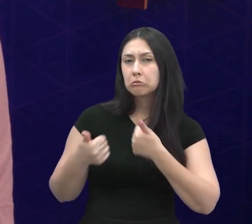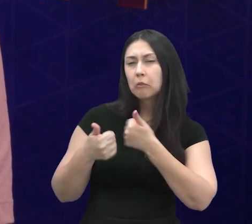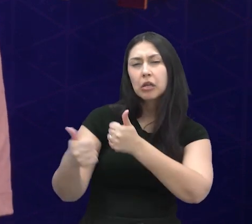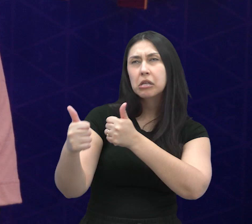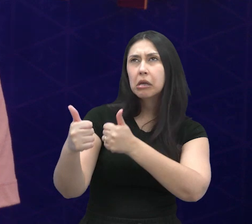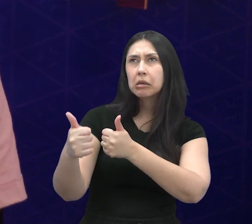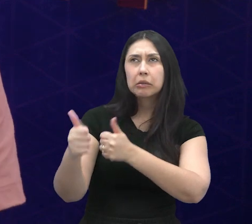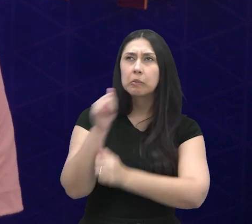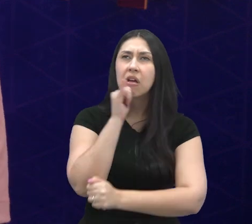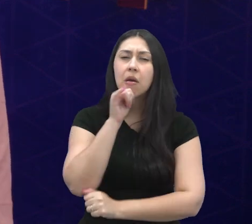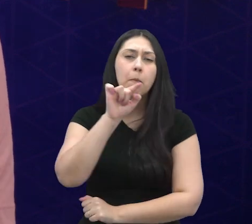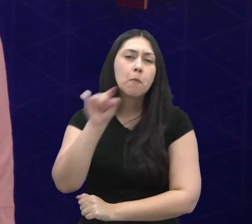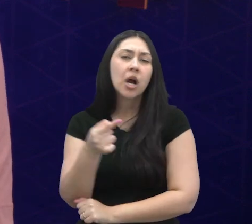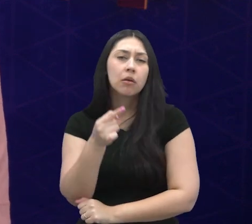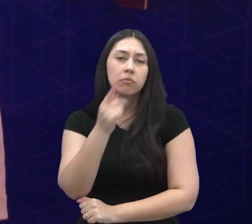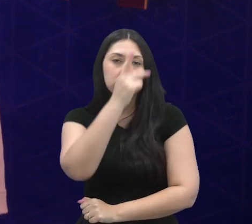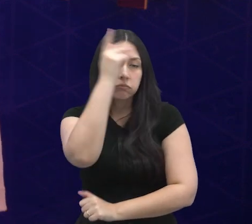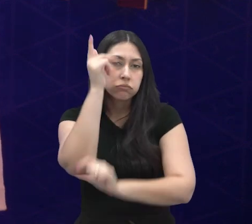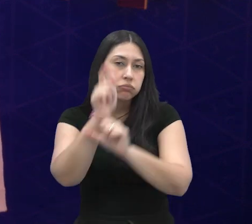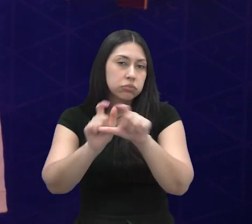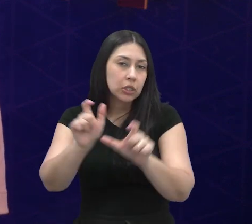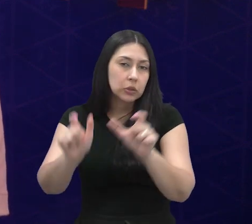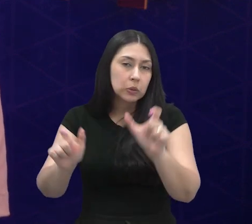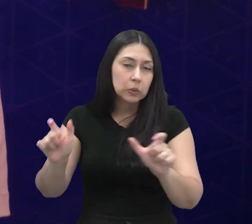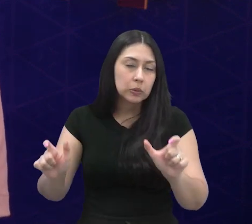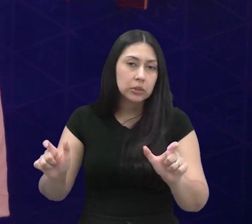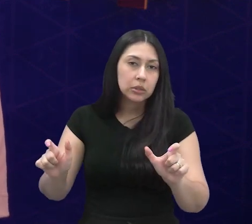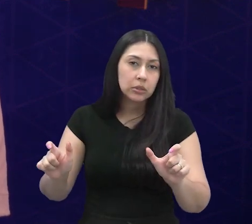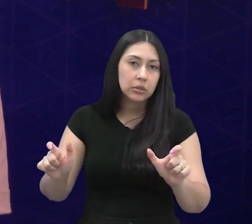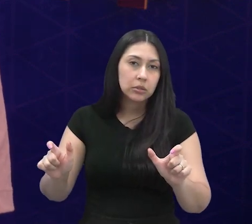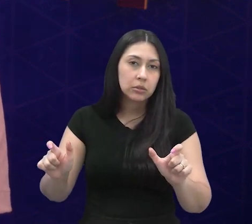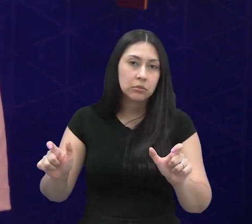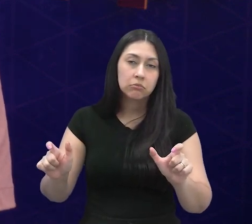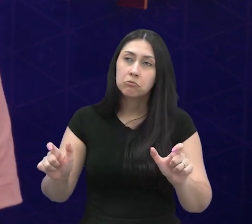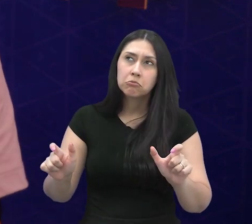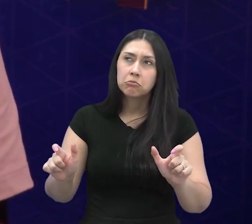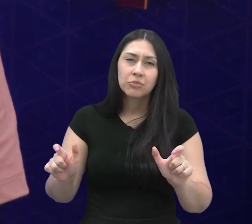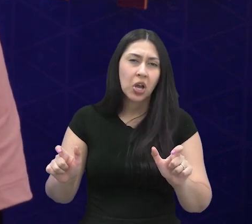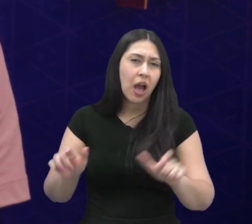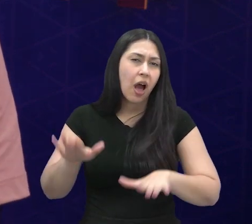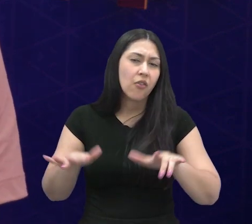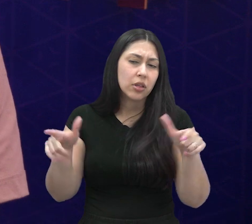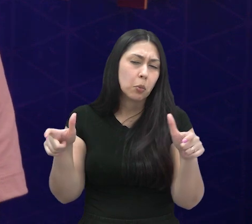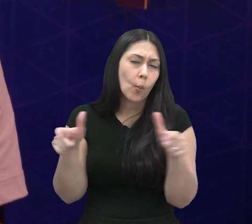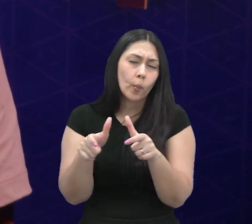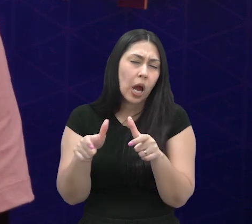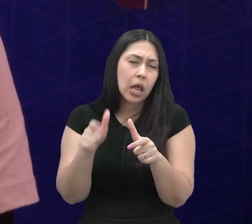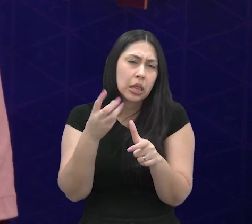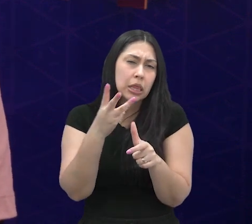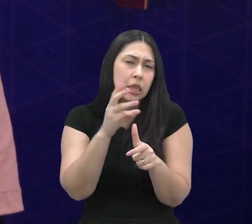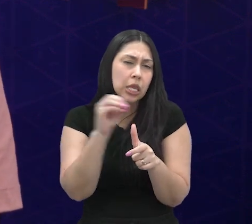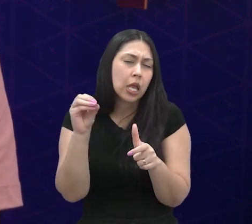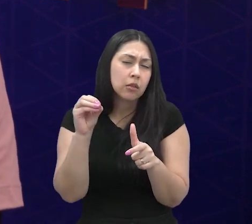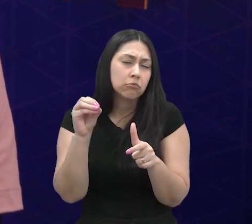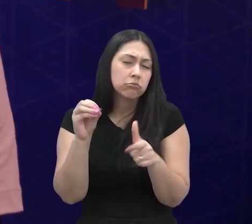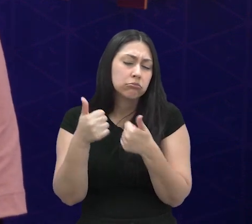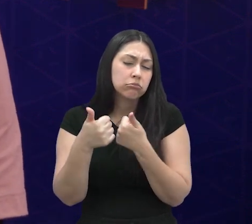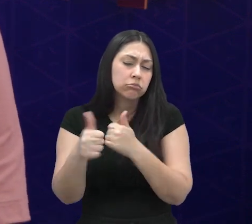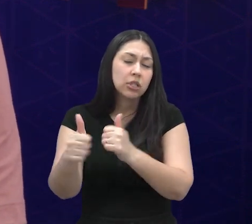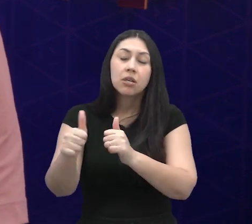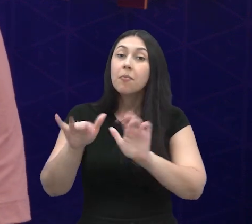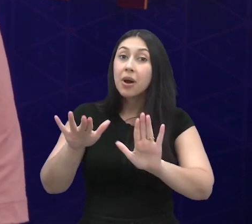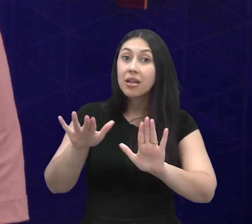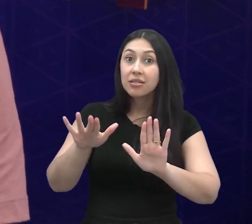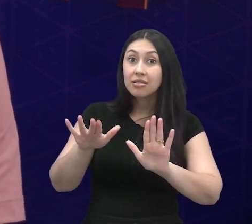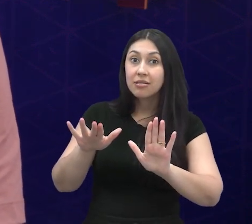segue 1.000 pessoas aí, sei lá, não aparece, que seja menos, que seja 300 pessoas, você não vê o